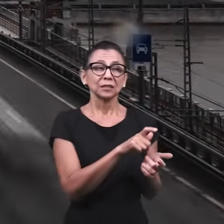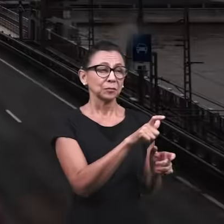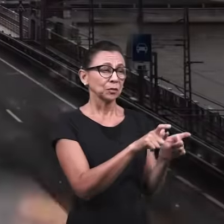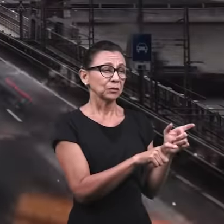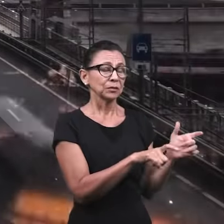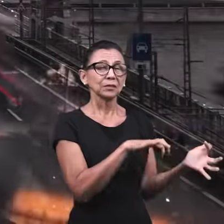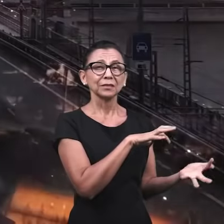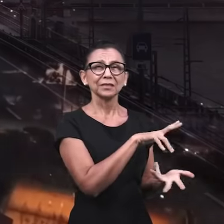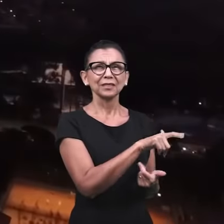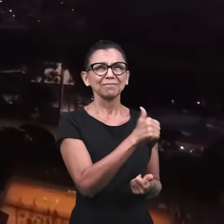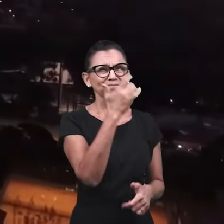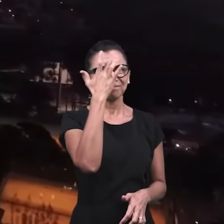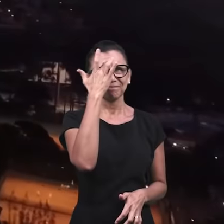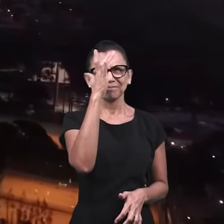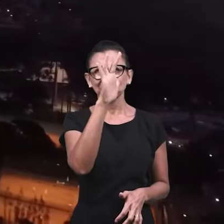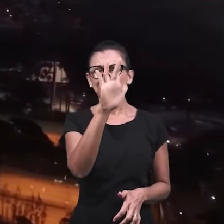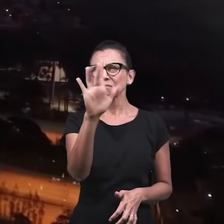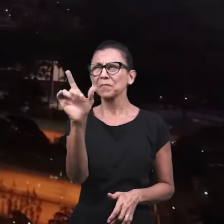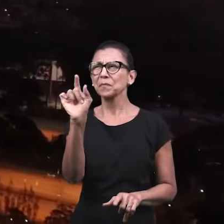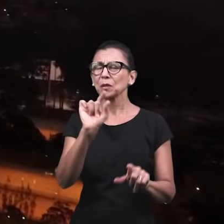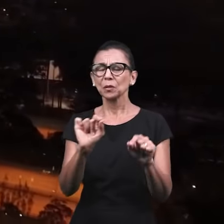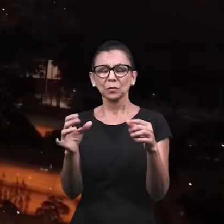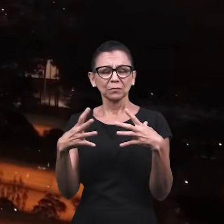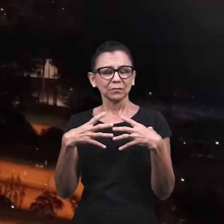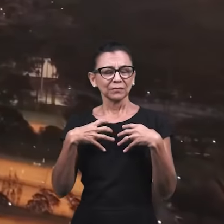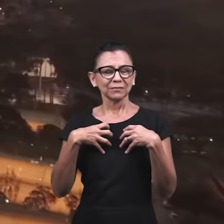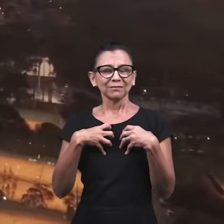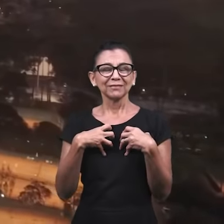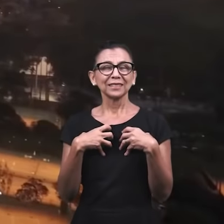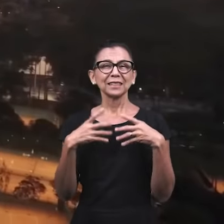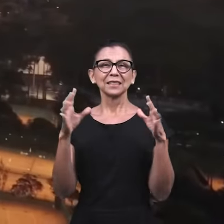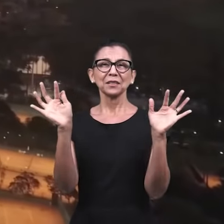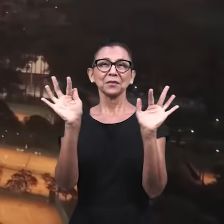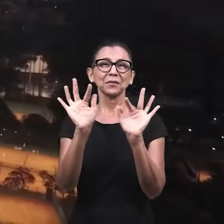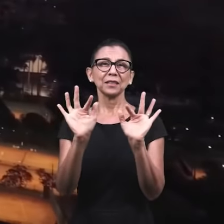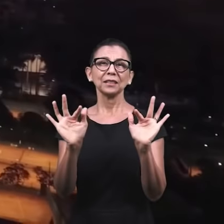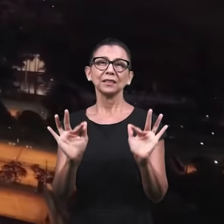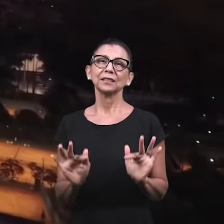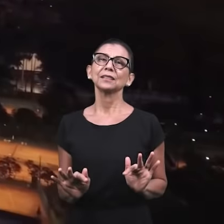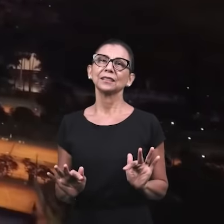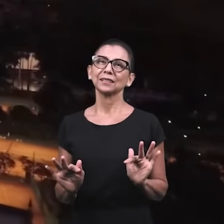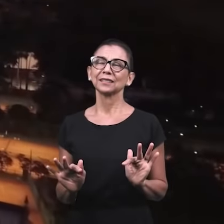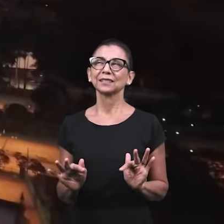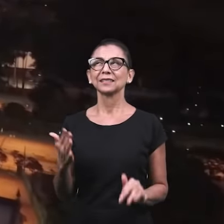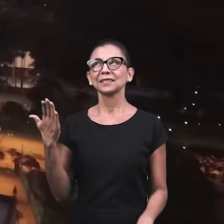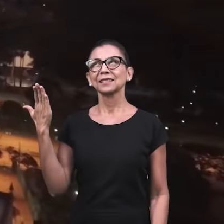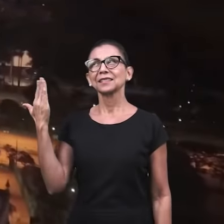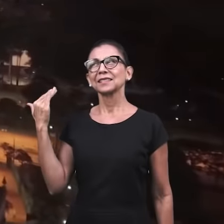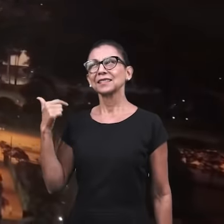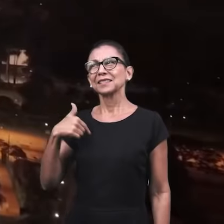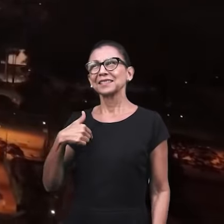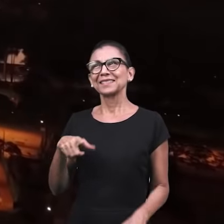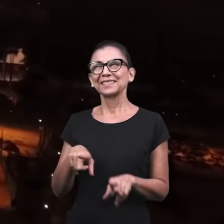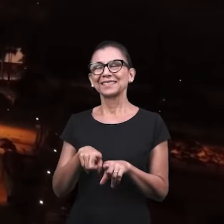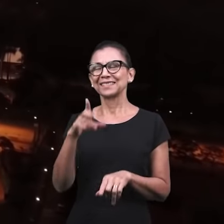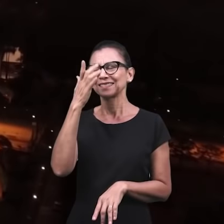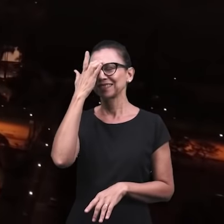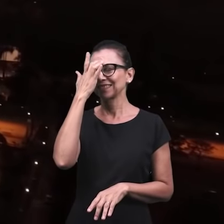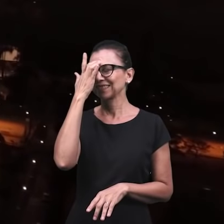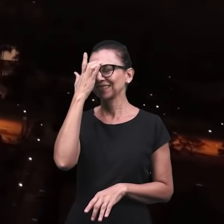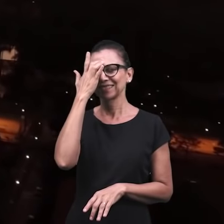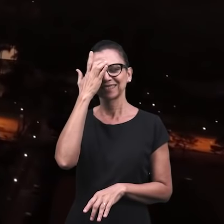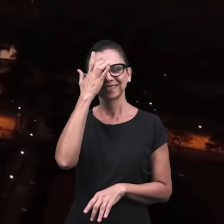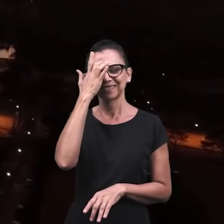amor, este mundo não sabe o que é ser feliz.